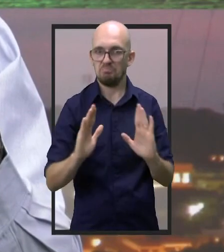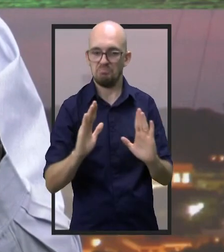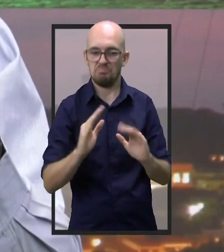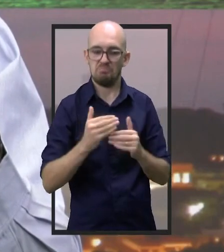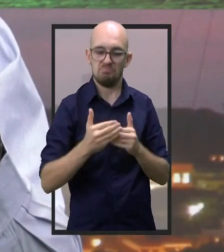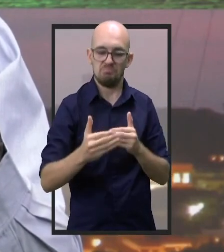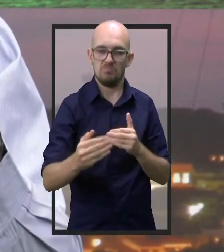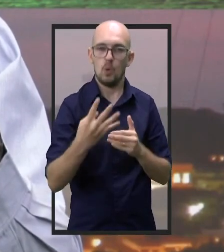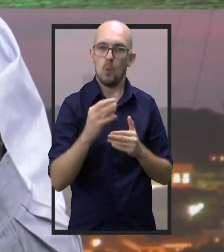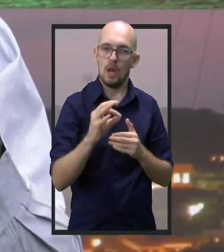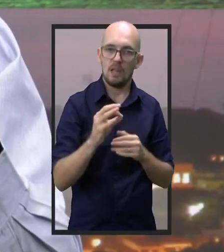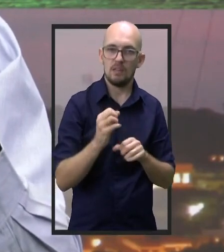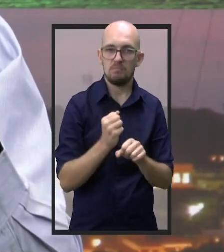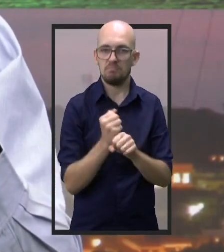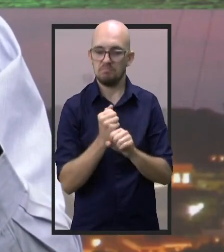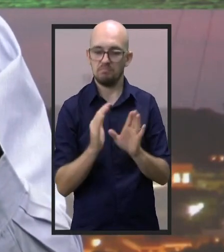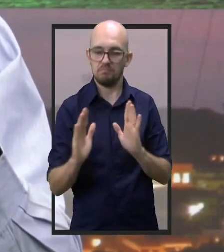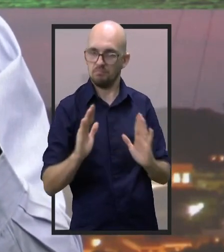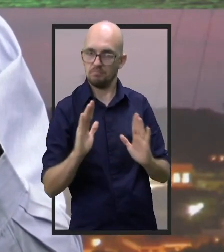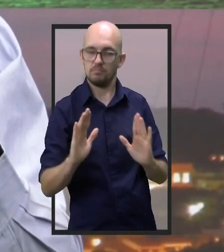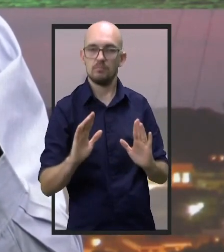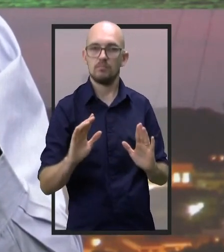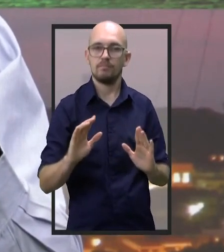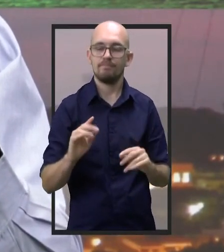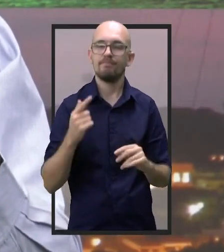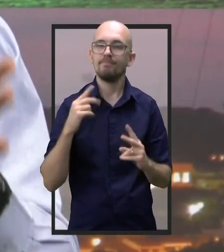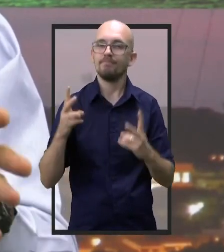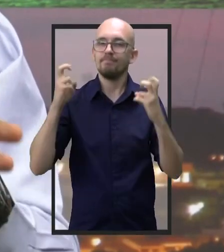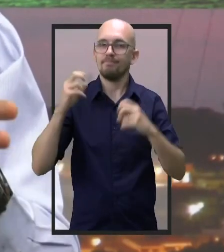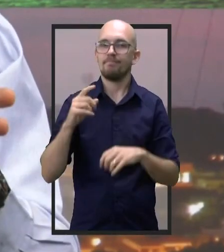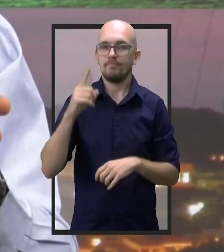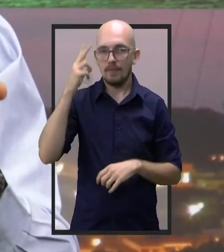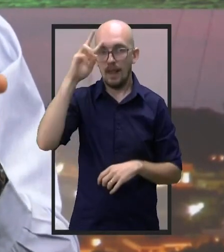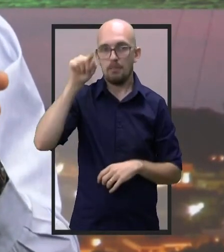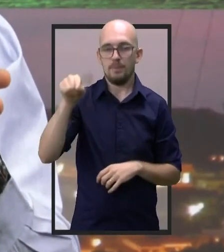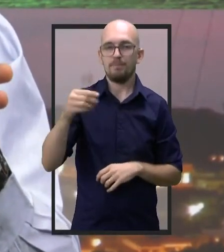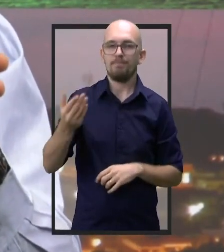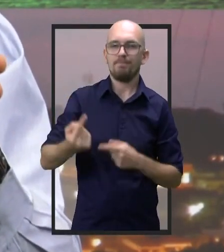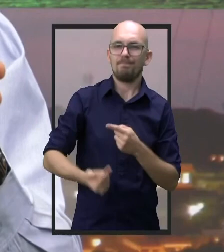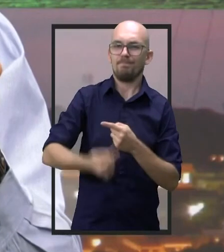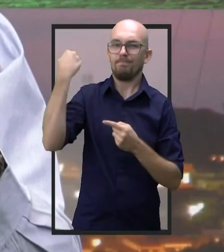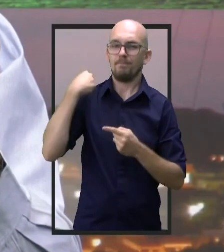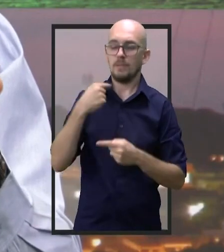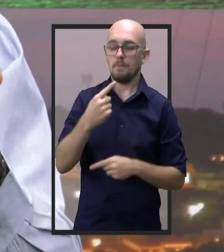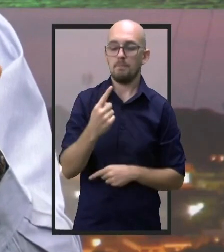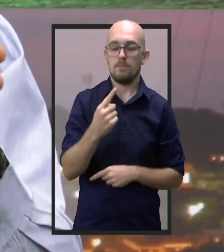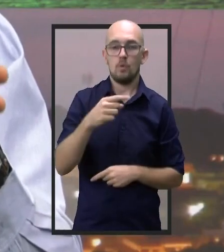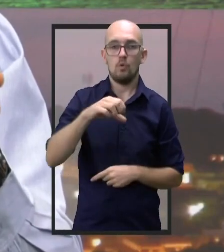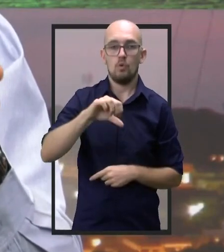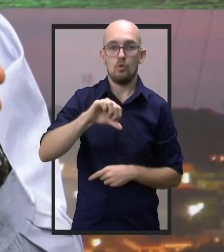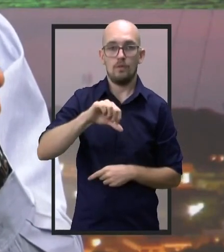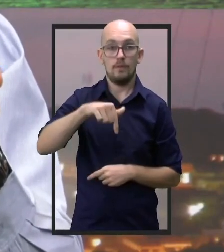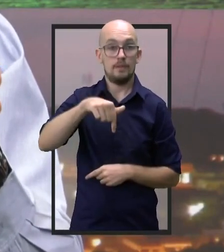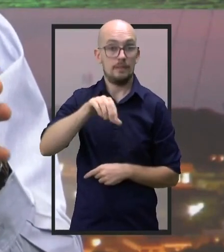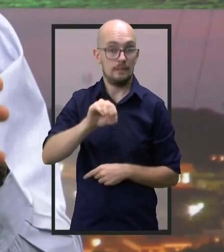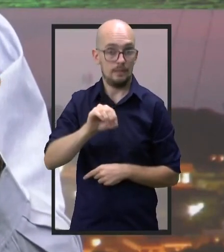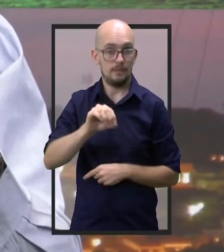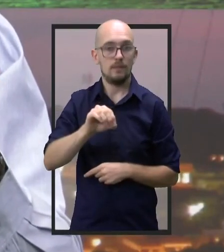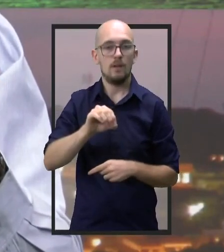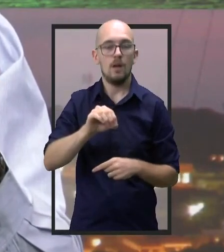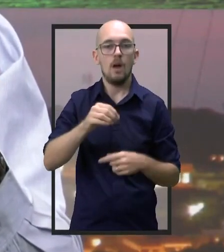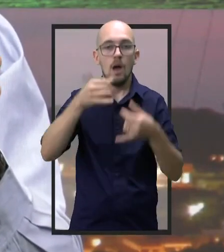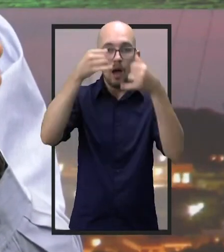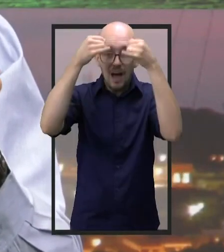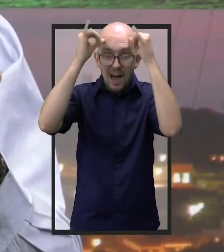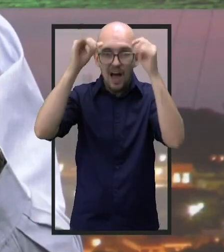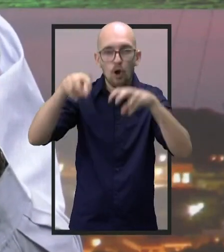40, 45 que está hoje, ela lembra muito bem. Na década de 70, a produção agropecuária do Brasil